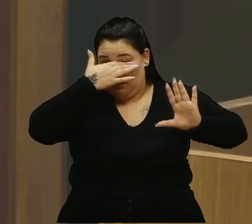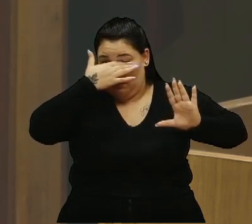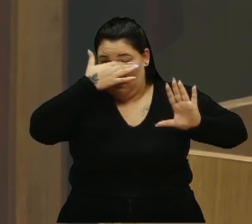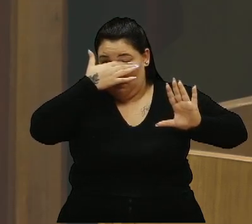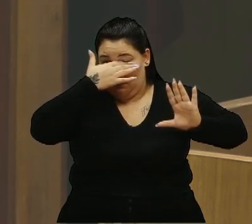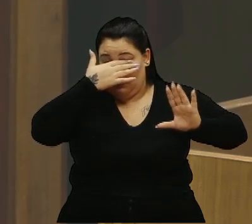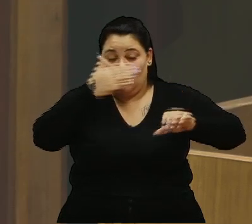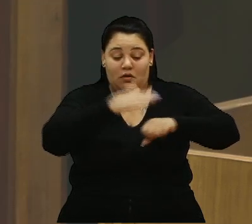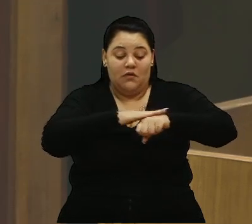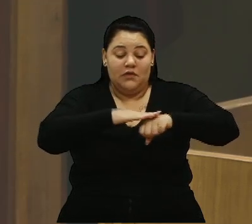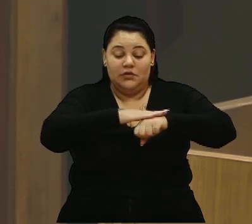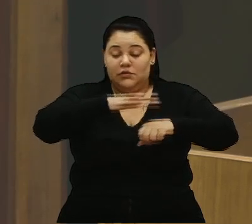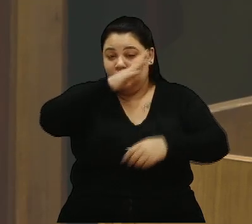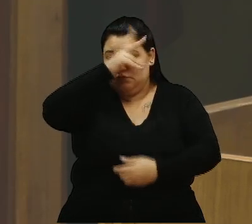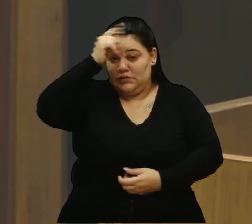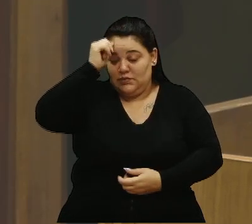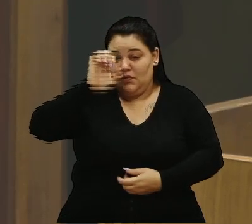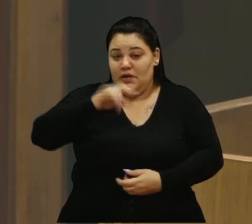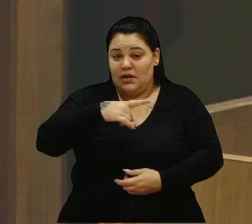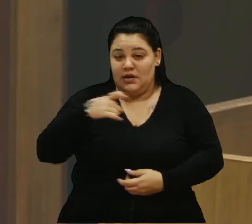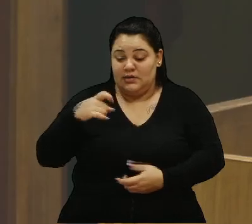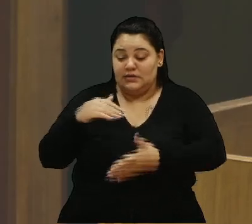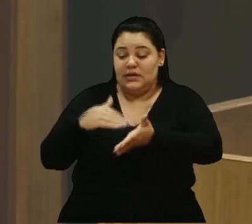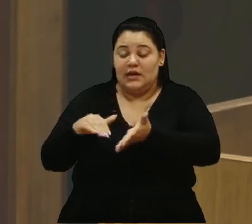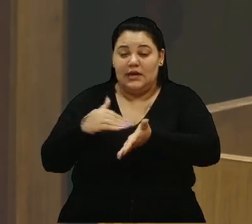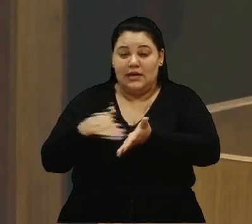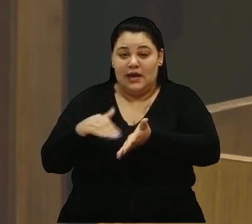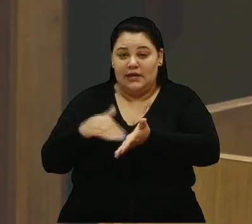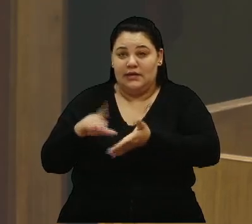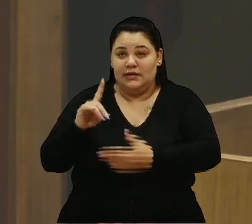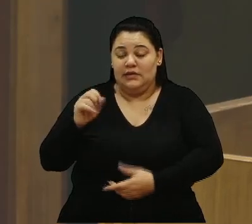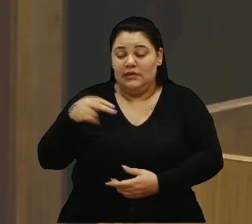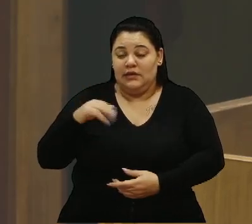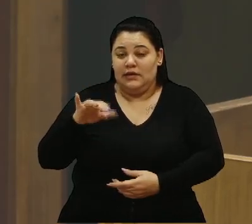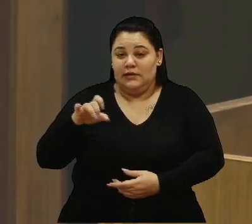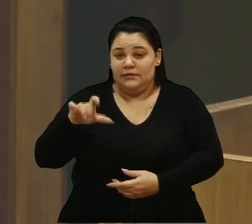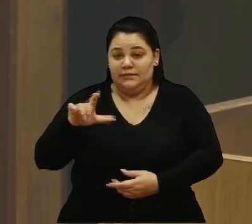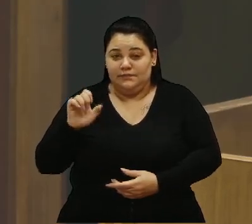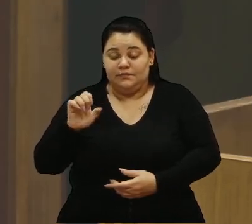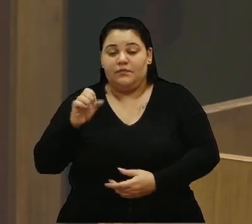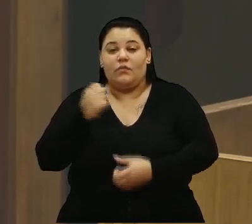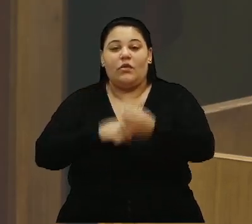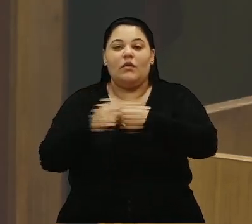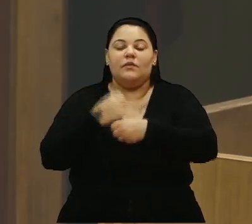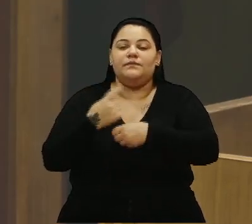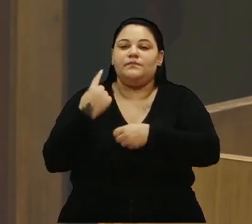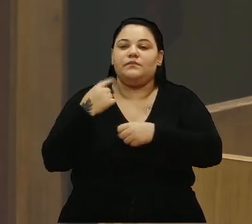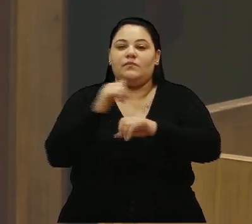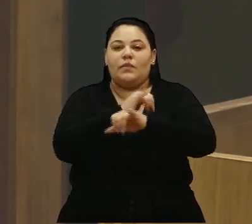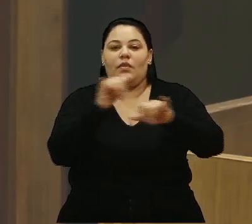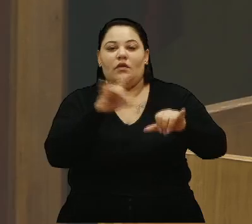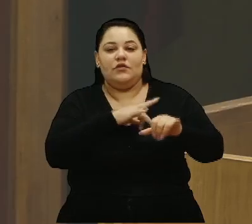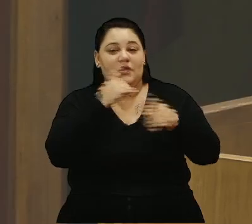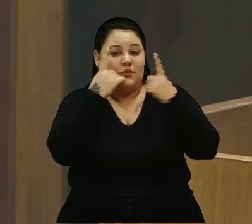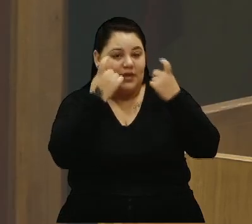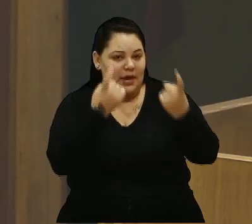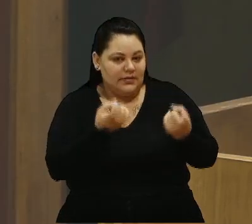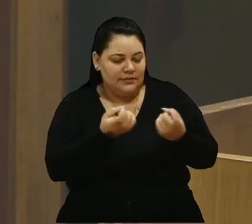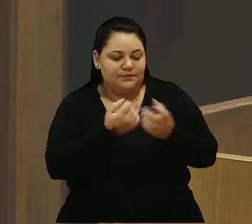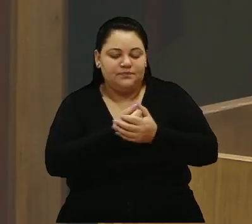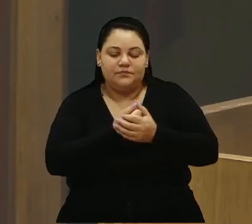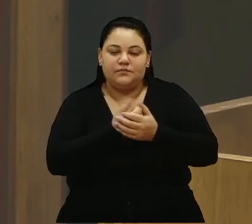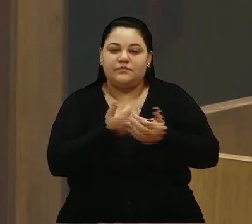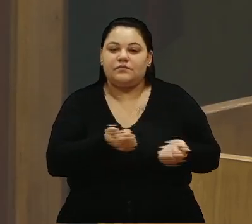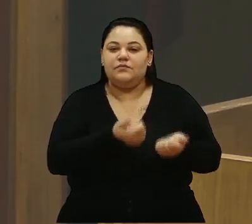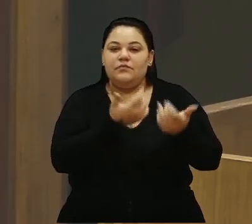com o município, com a ex-secretária, hoje adjunta, o ano passado, informando do seu interesse de